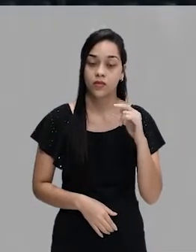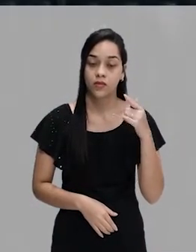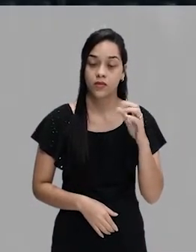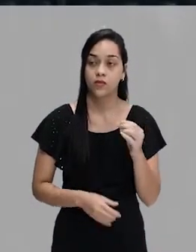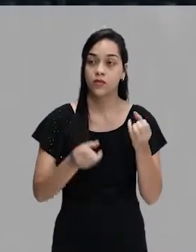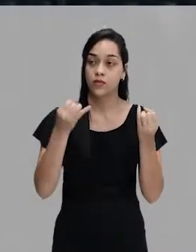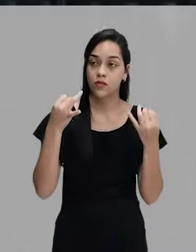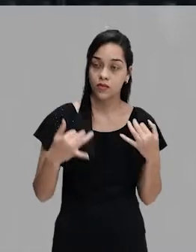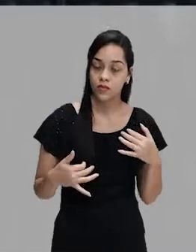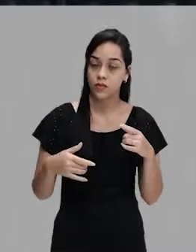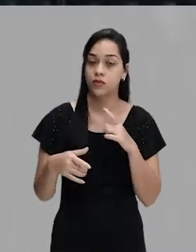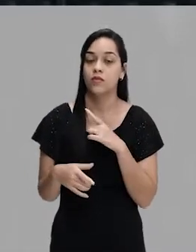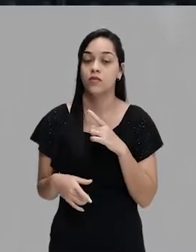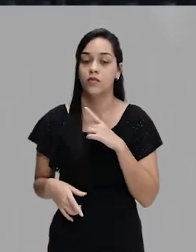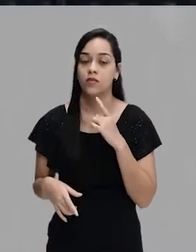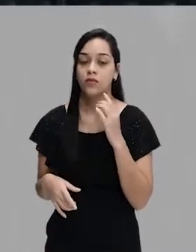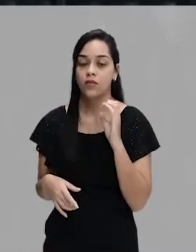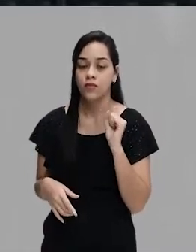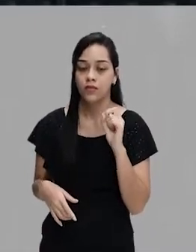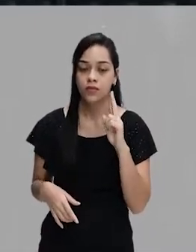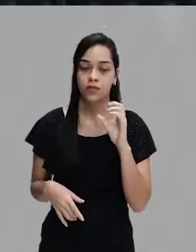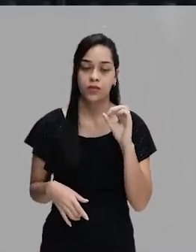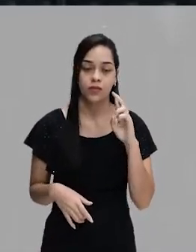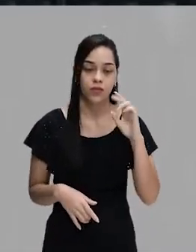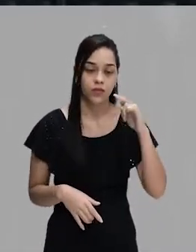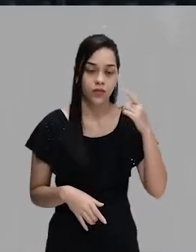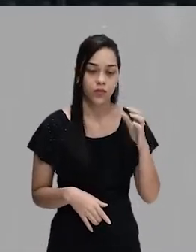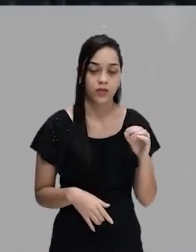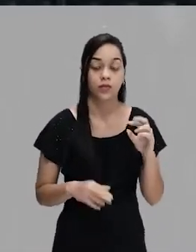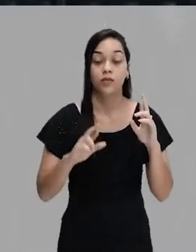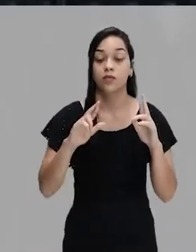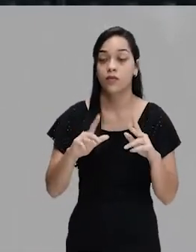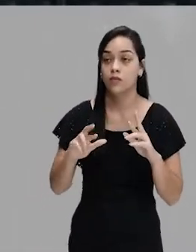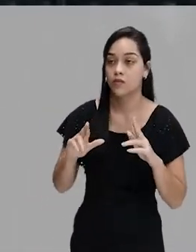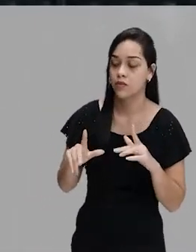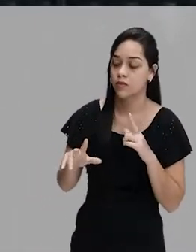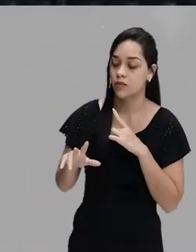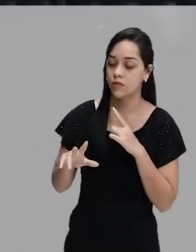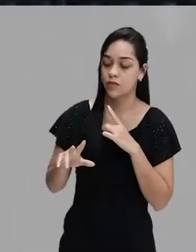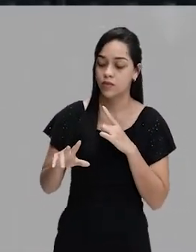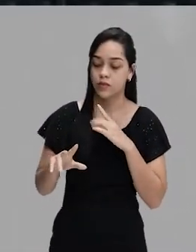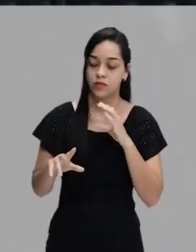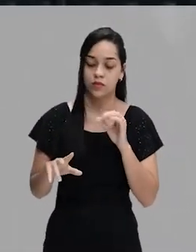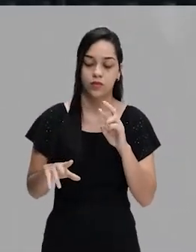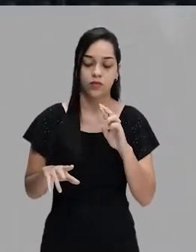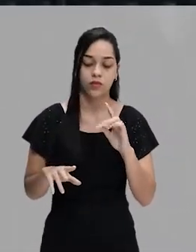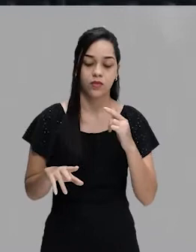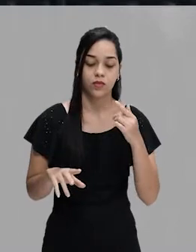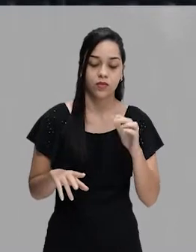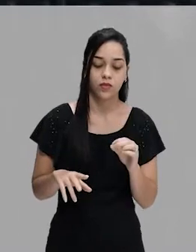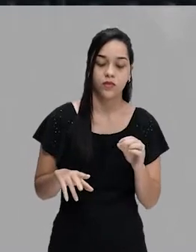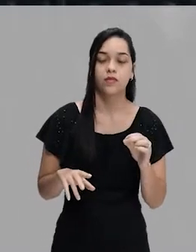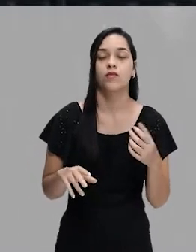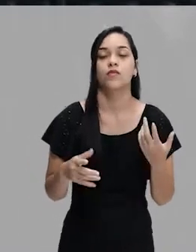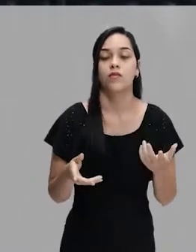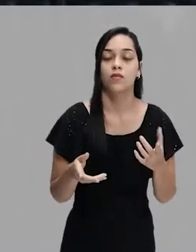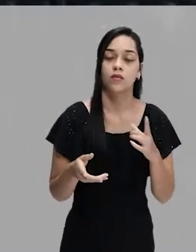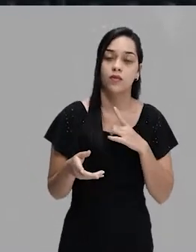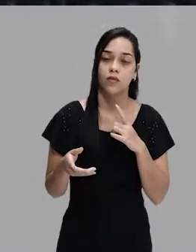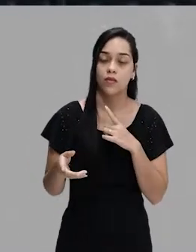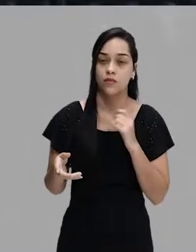que é um período composto por subordinação e diferenciá-lo de coordenação, onde as orações